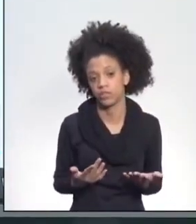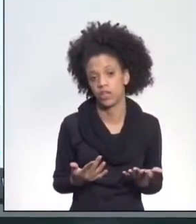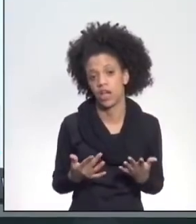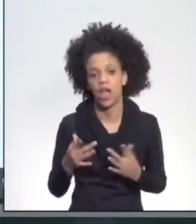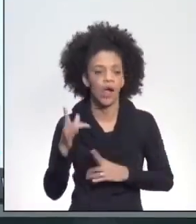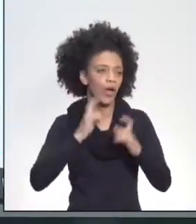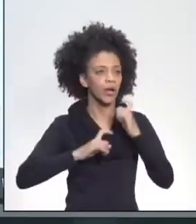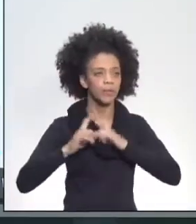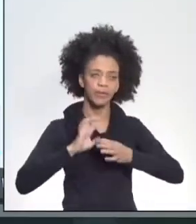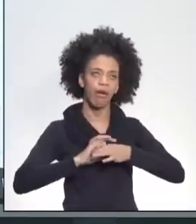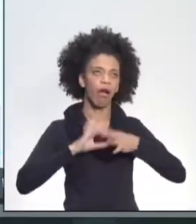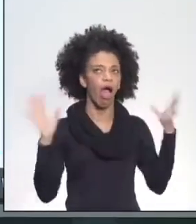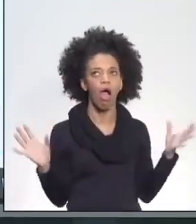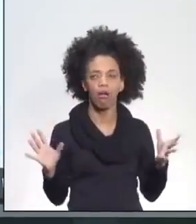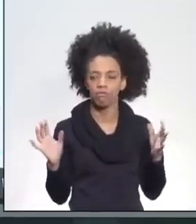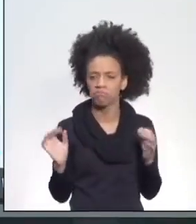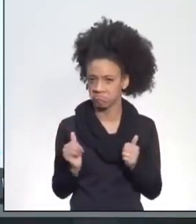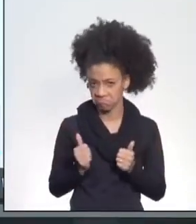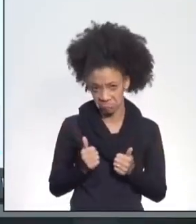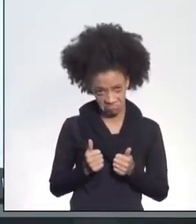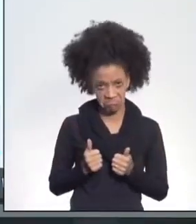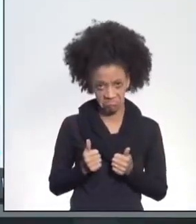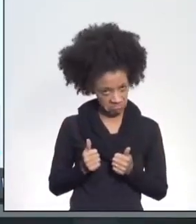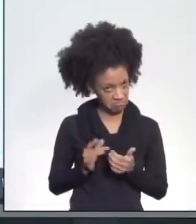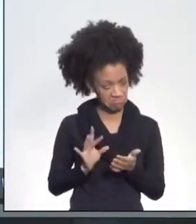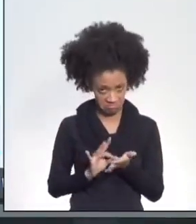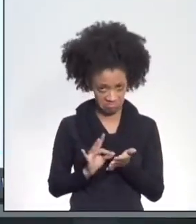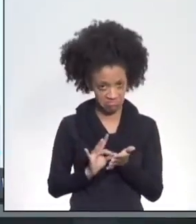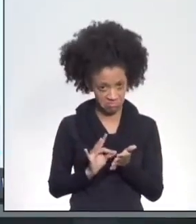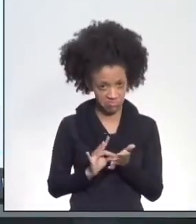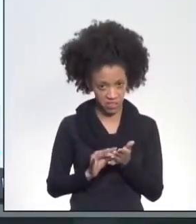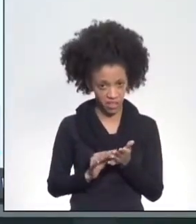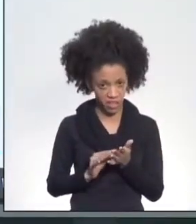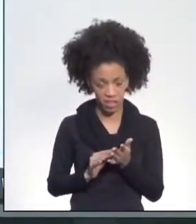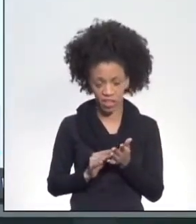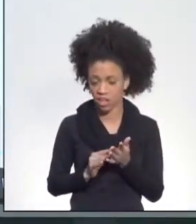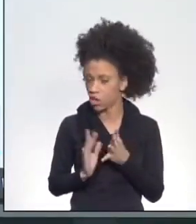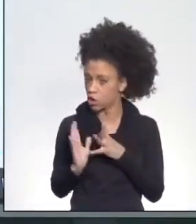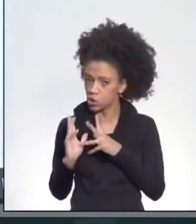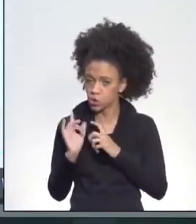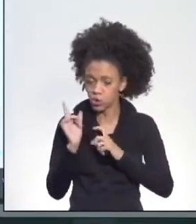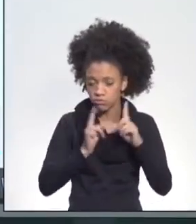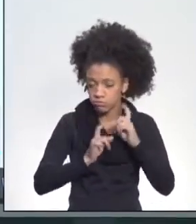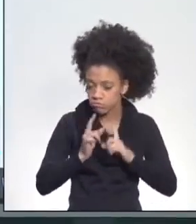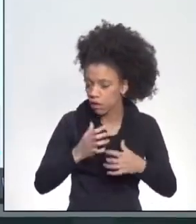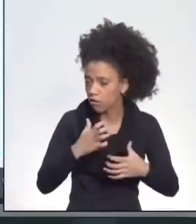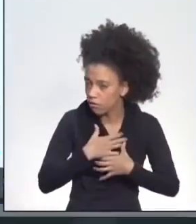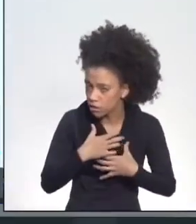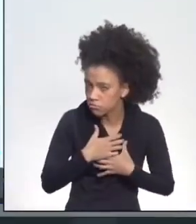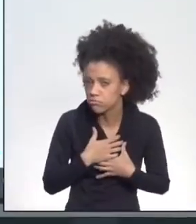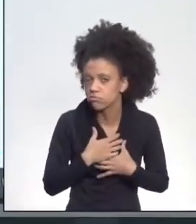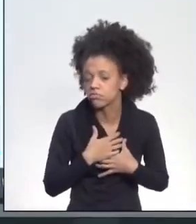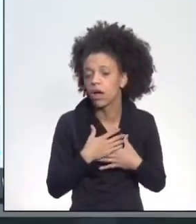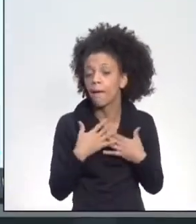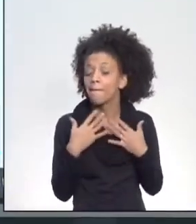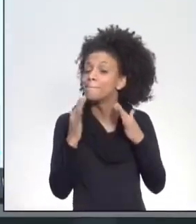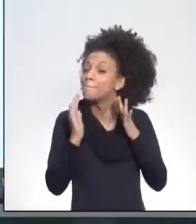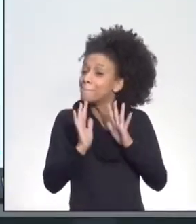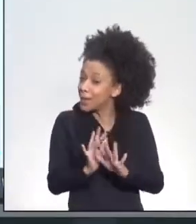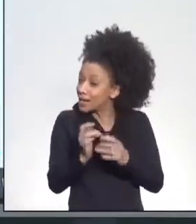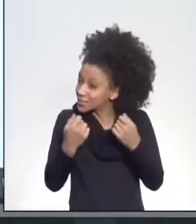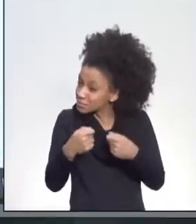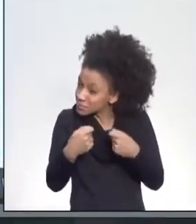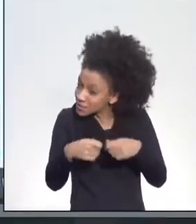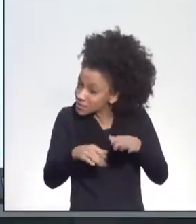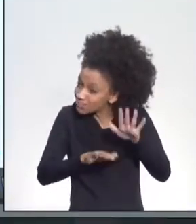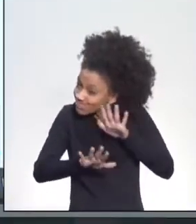eu quero protestar. Ok, né? Acho que é válido todas as formas de protesto, todas as formas de expressão. Entretanto, né, você tem que tomar um pouco de